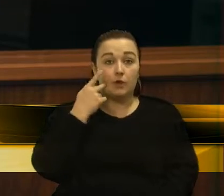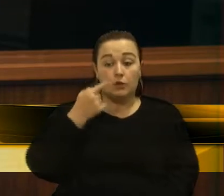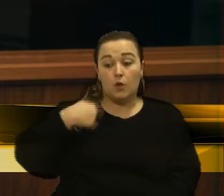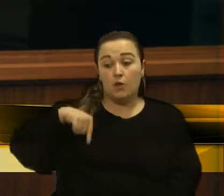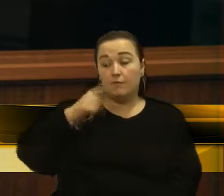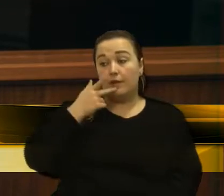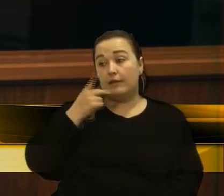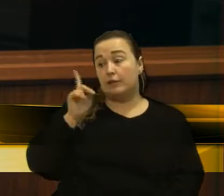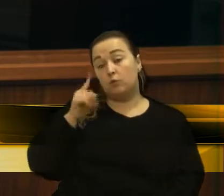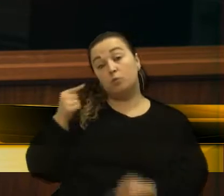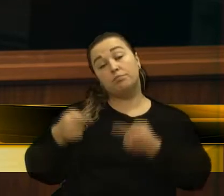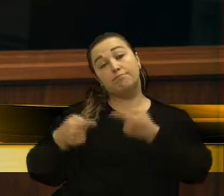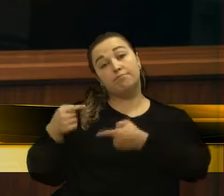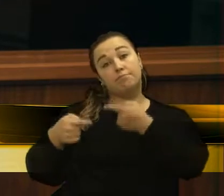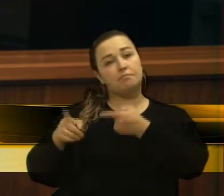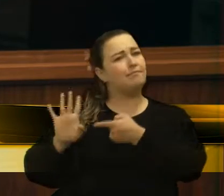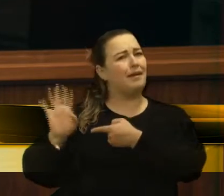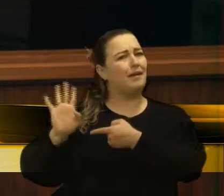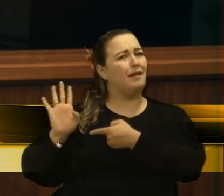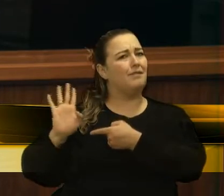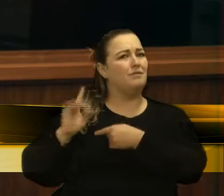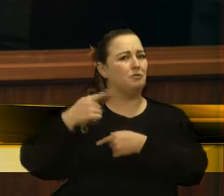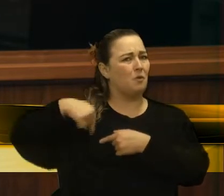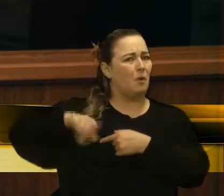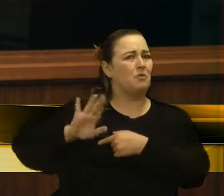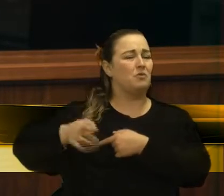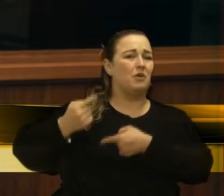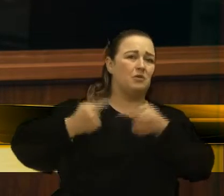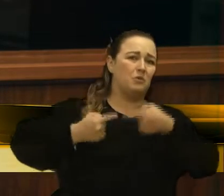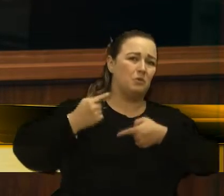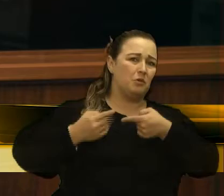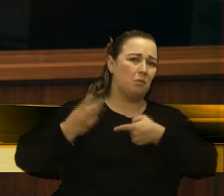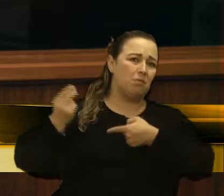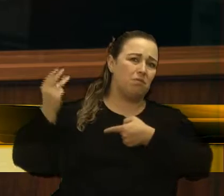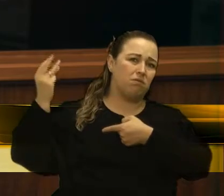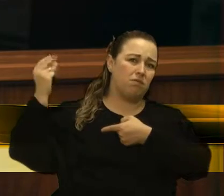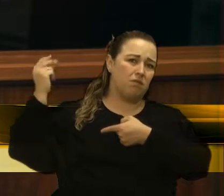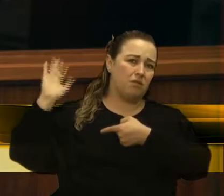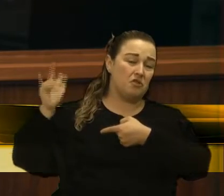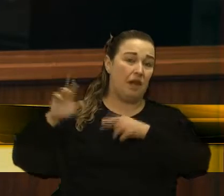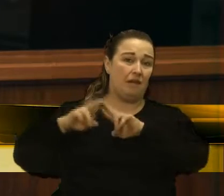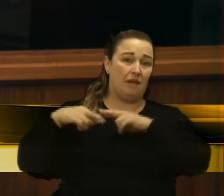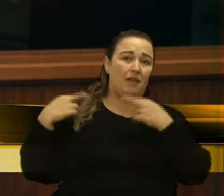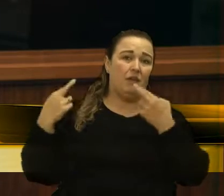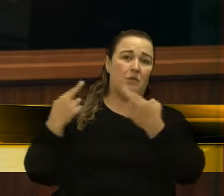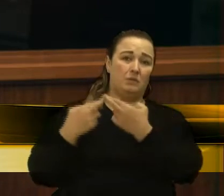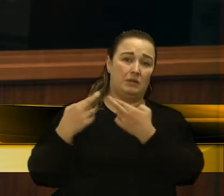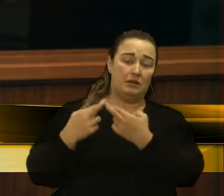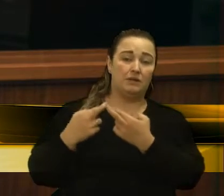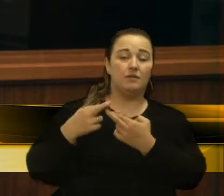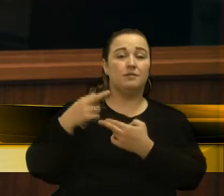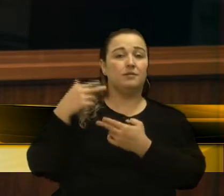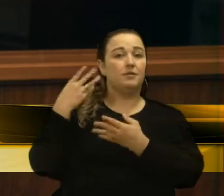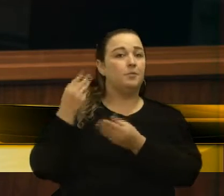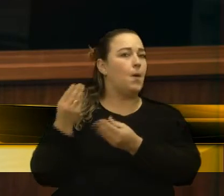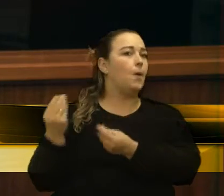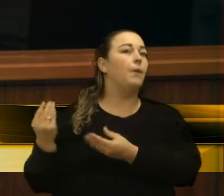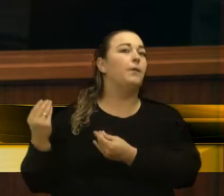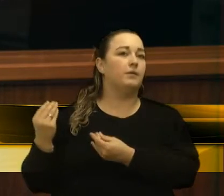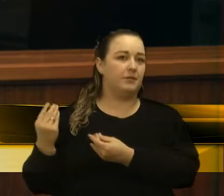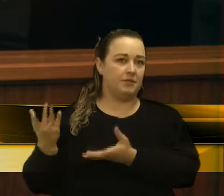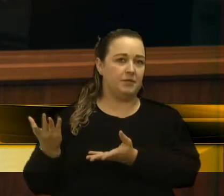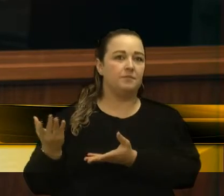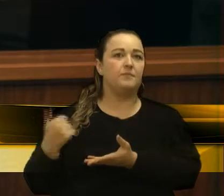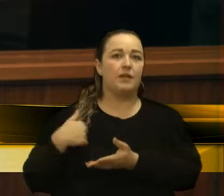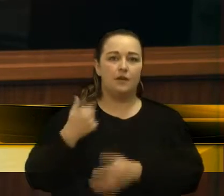não debateu, a gente debateu muitas reuniões, né? Eu aqui, inclusive aqui no plenário, eu